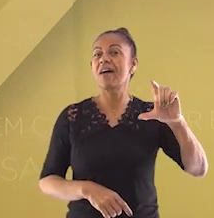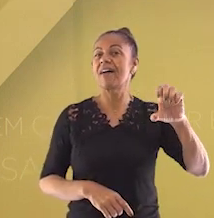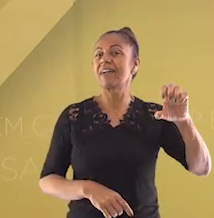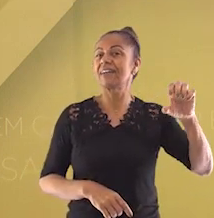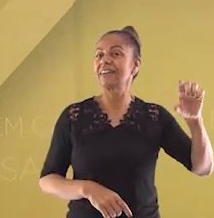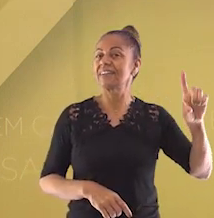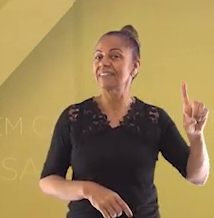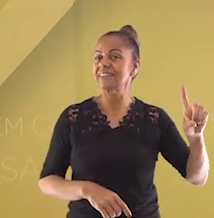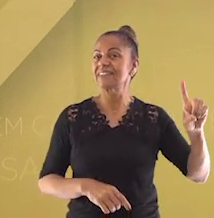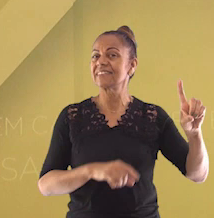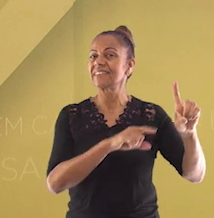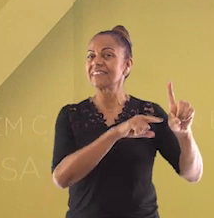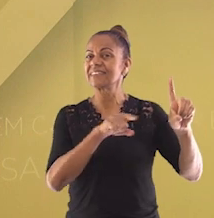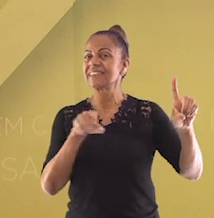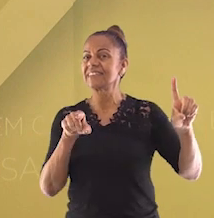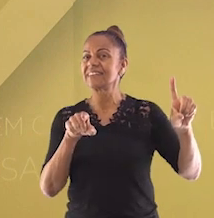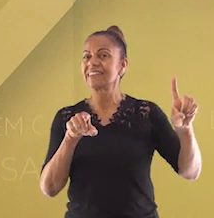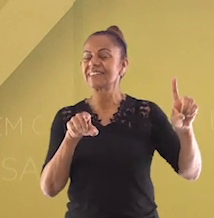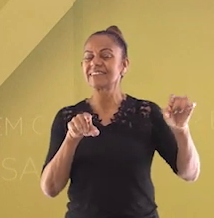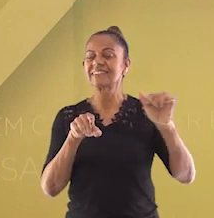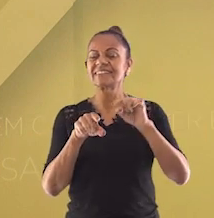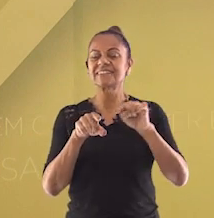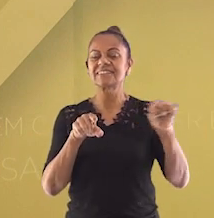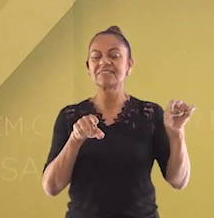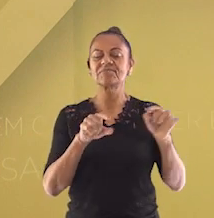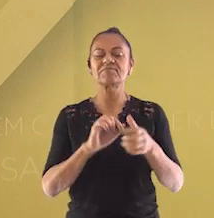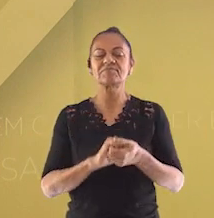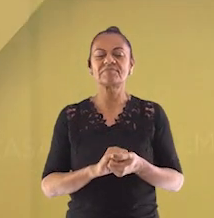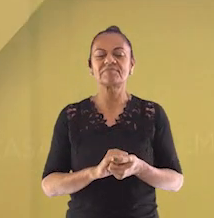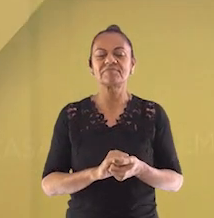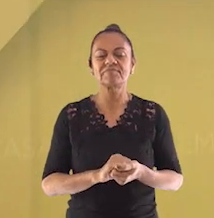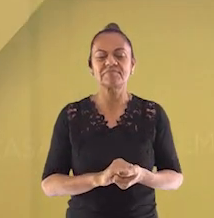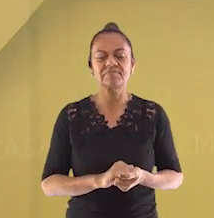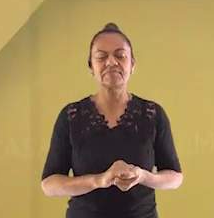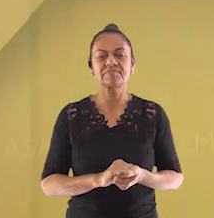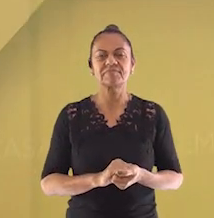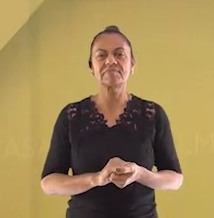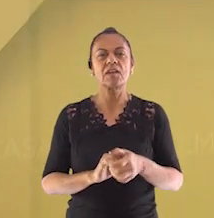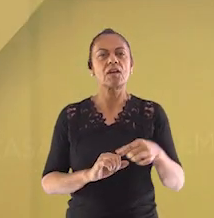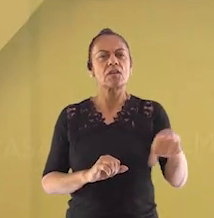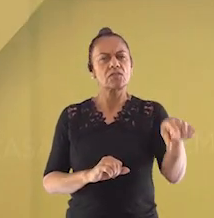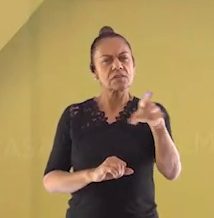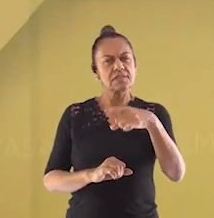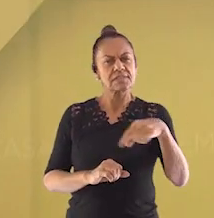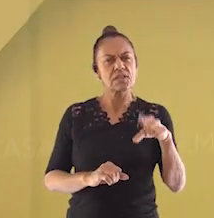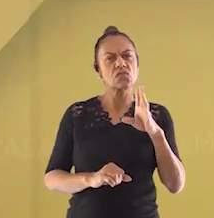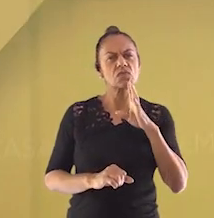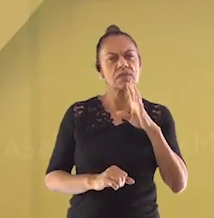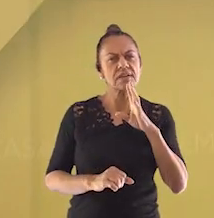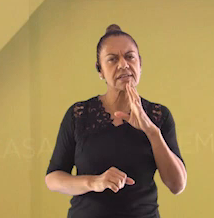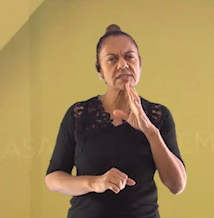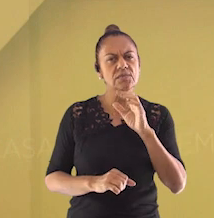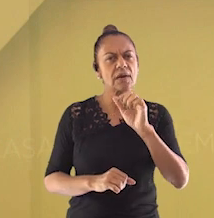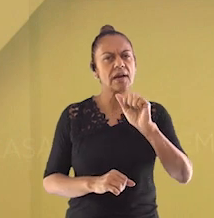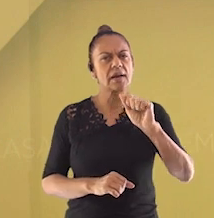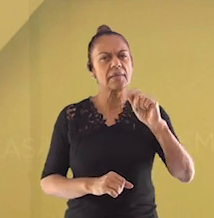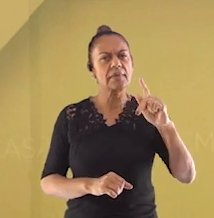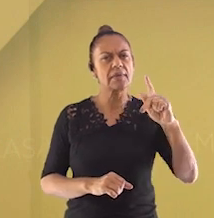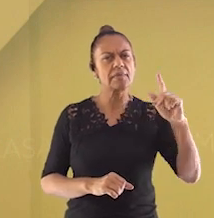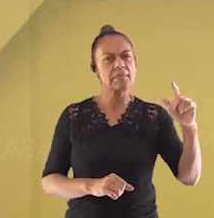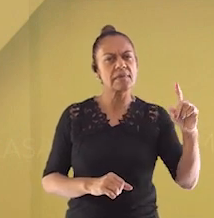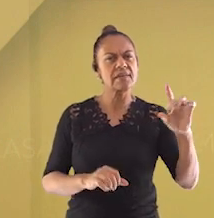Então agora vocês não vão mais esquecer de Você conhece o aplicativo Duolingo